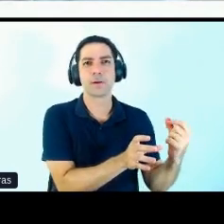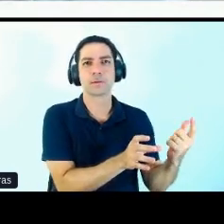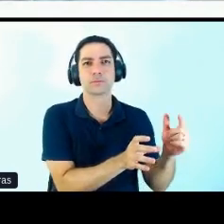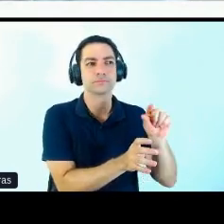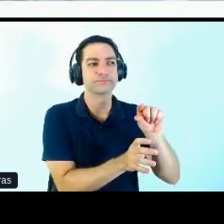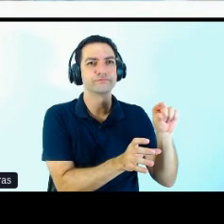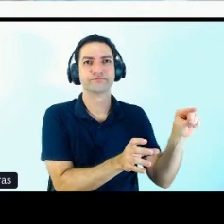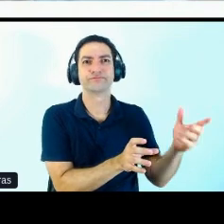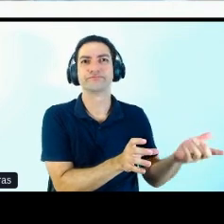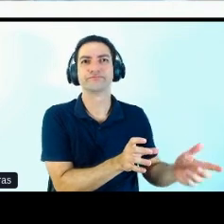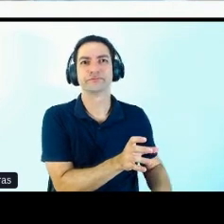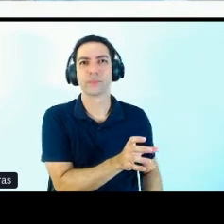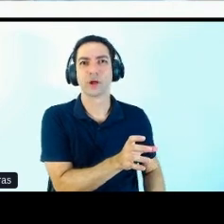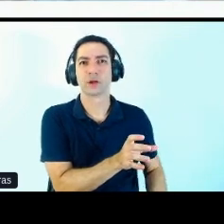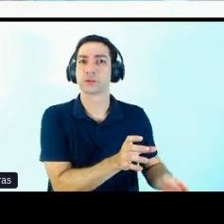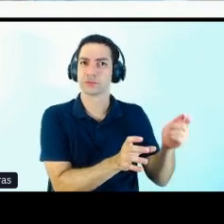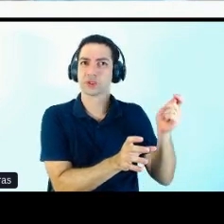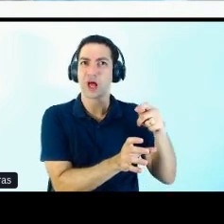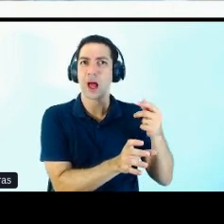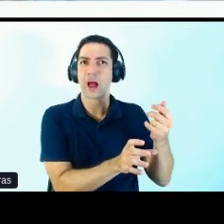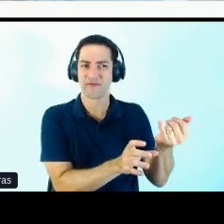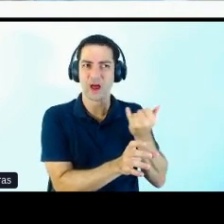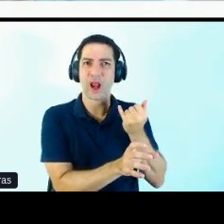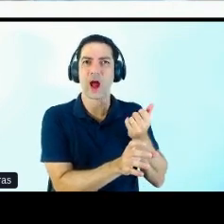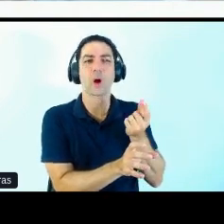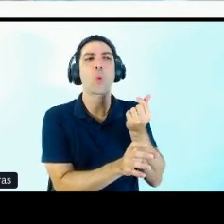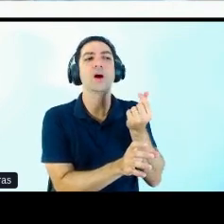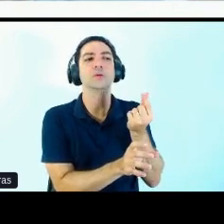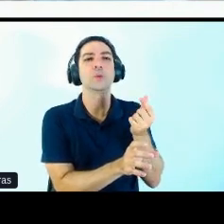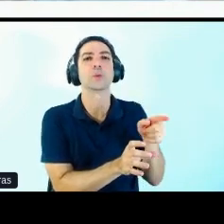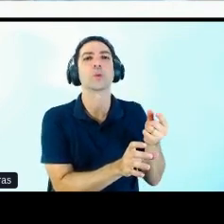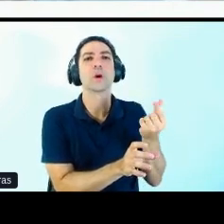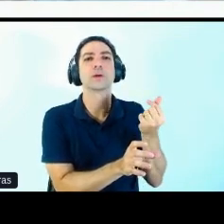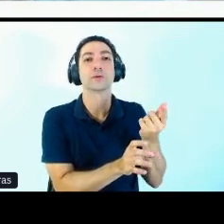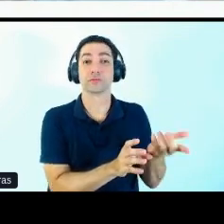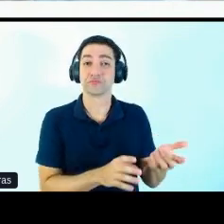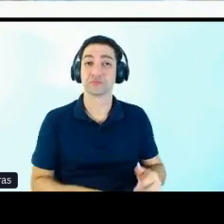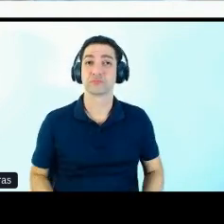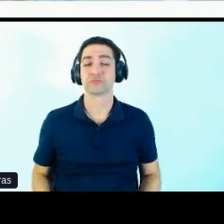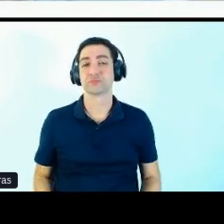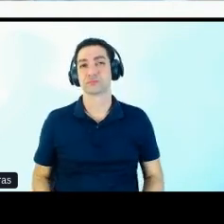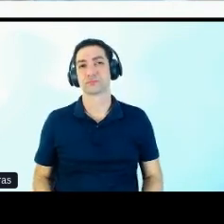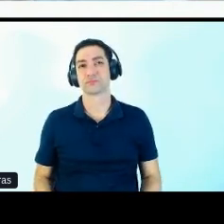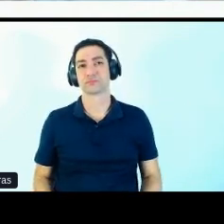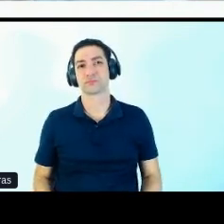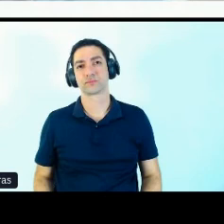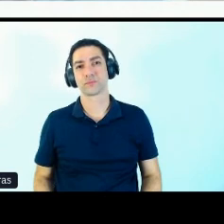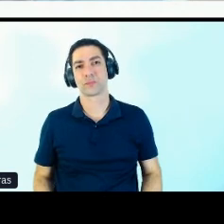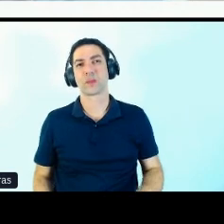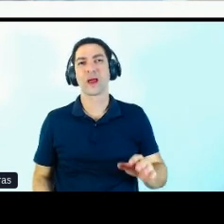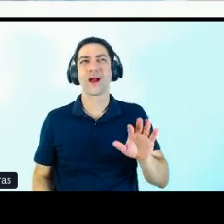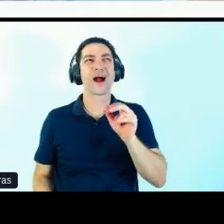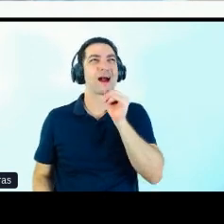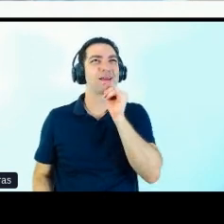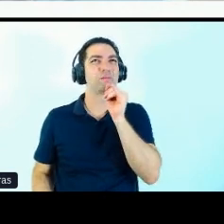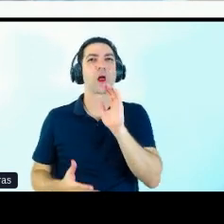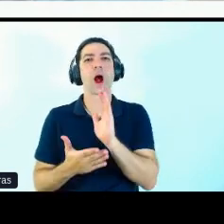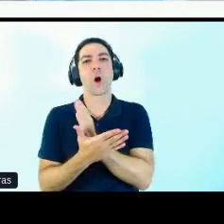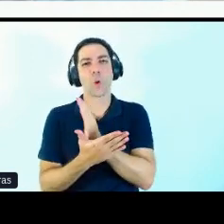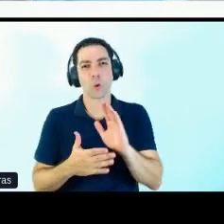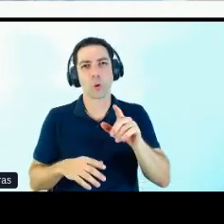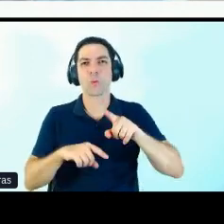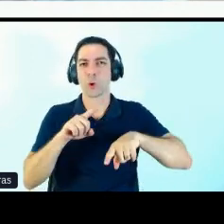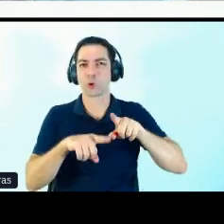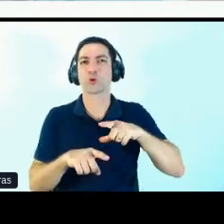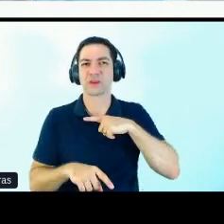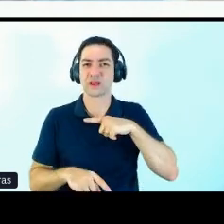poucos têm alguma inscrição em braille, quando tem pouca informação, poderia ter